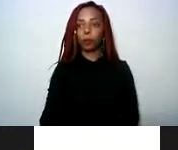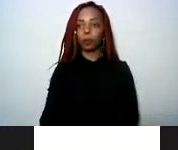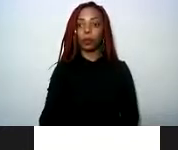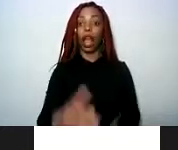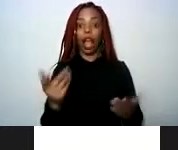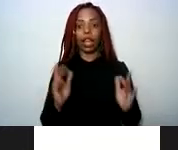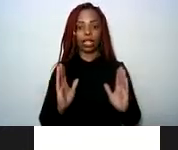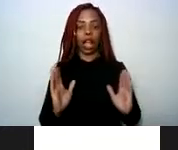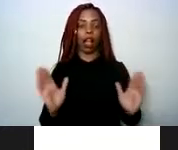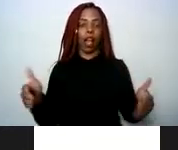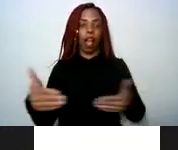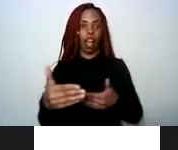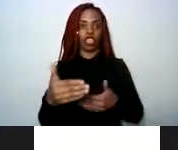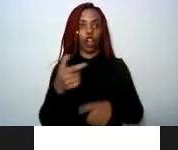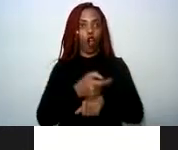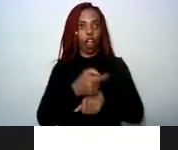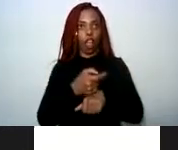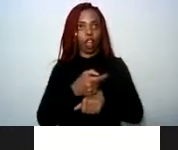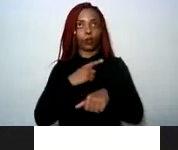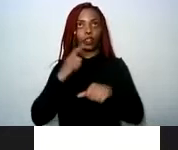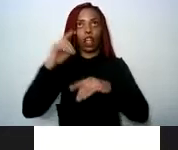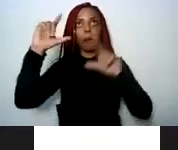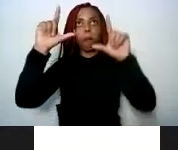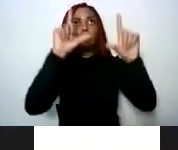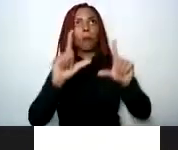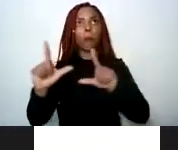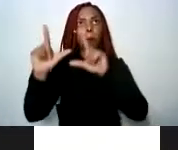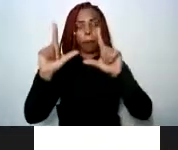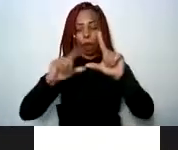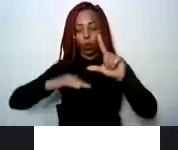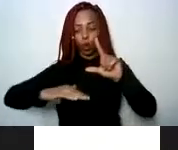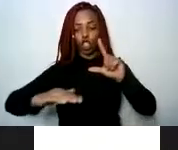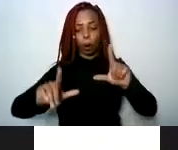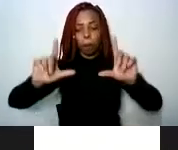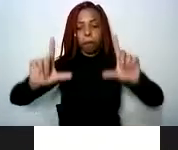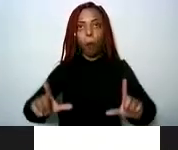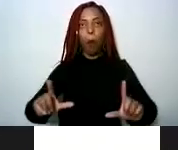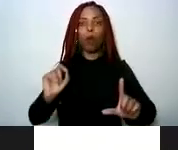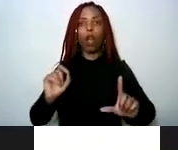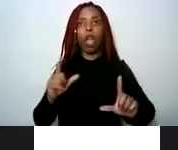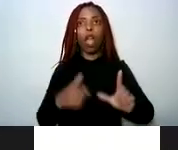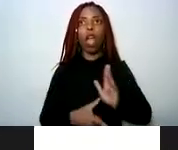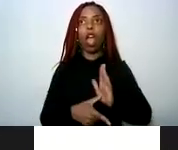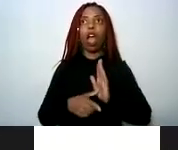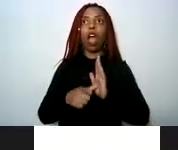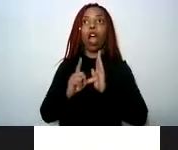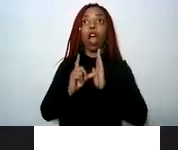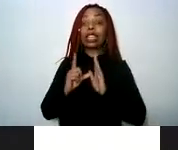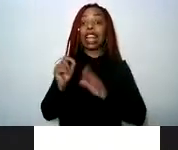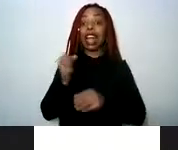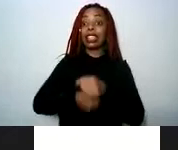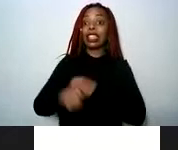chão antecede em mais de uma década o grande prisma de concreto com os buracos pré